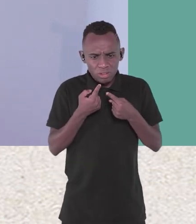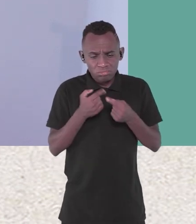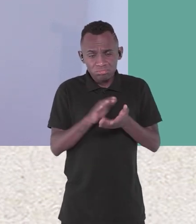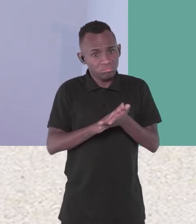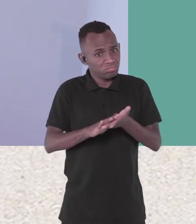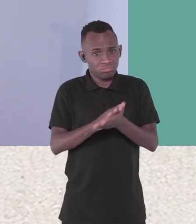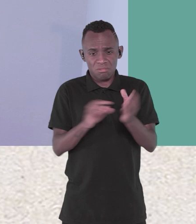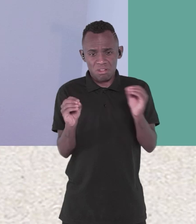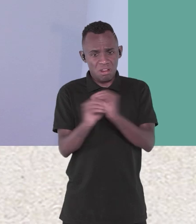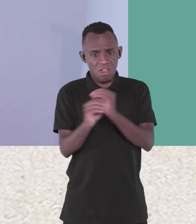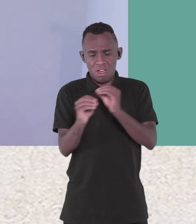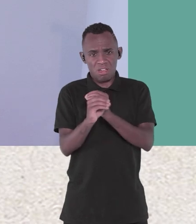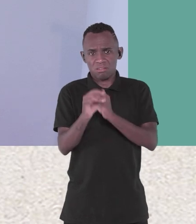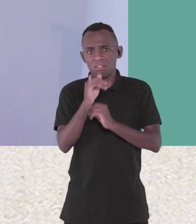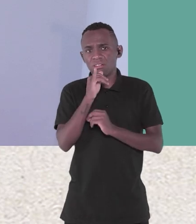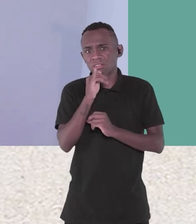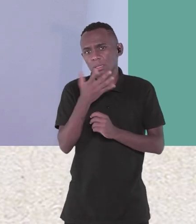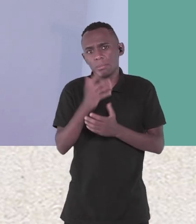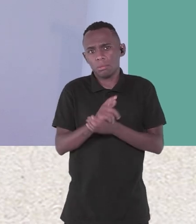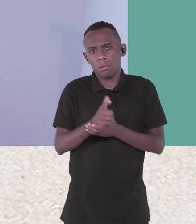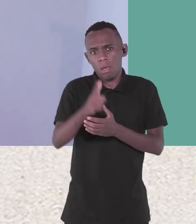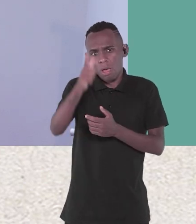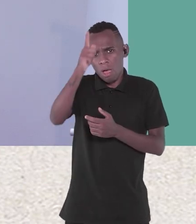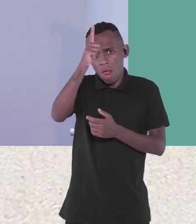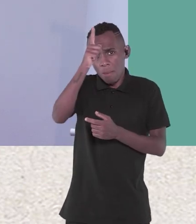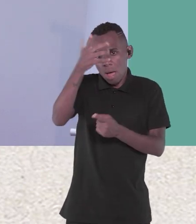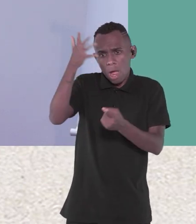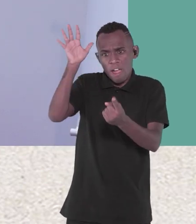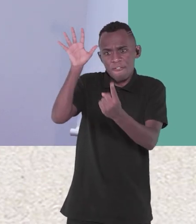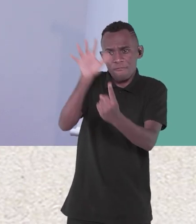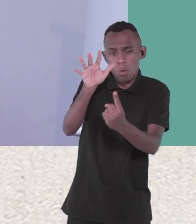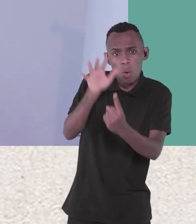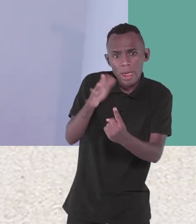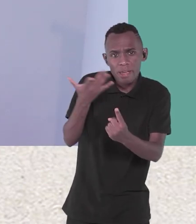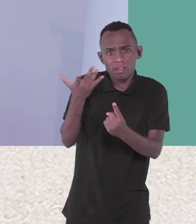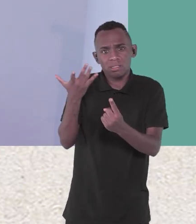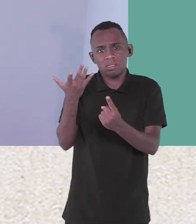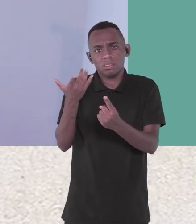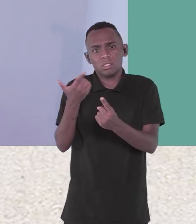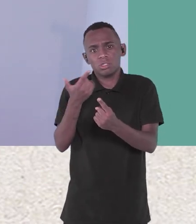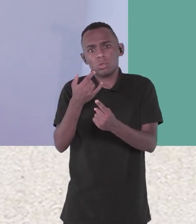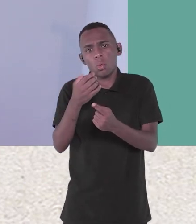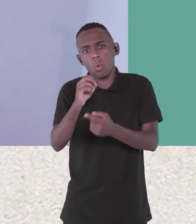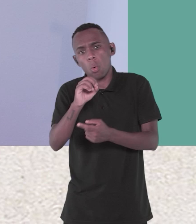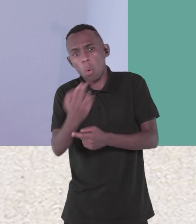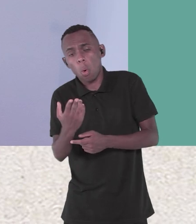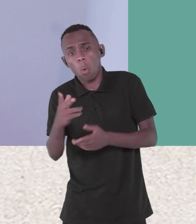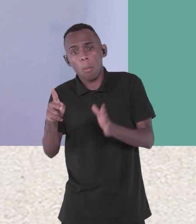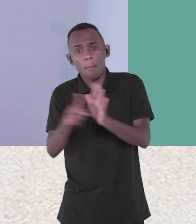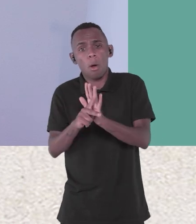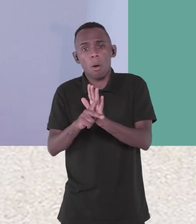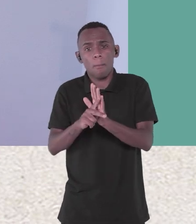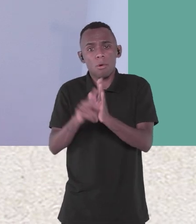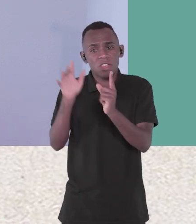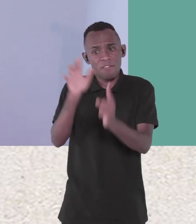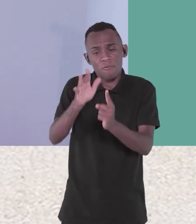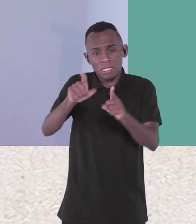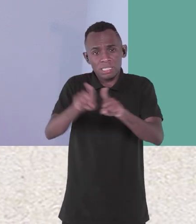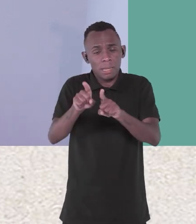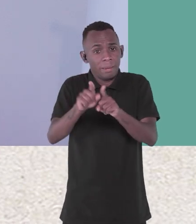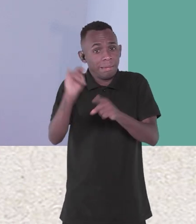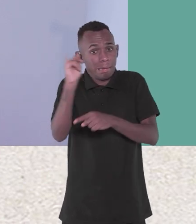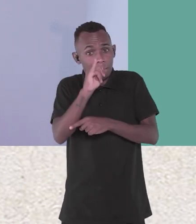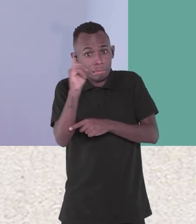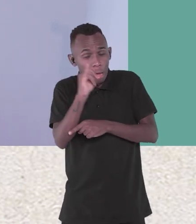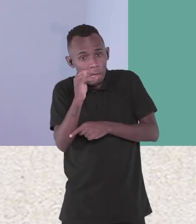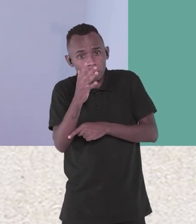pelos alemães, ou que estão sendo engolidos pelos francófonos, ou pobres italianos, que tem um pedacinho pequeno da